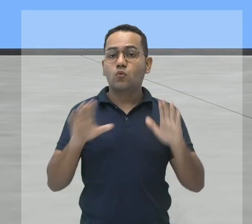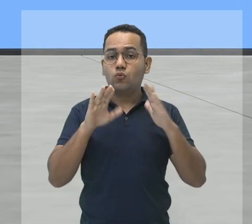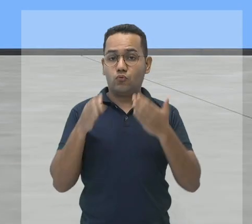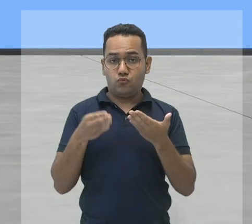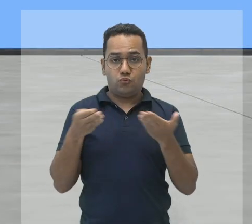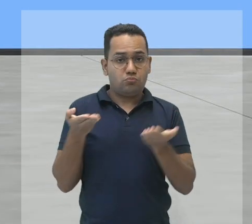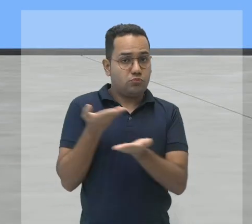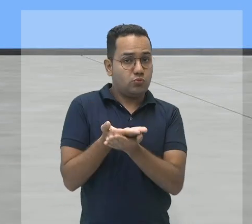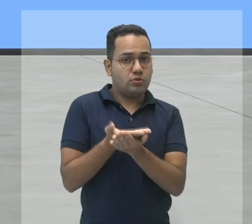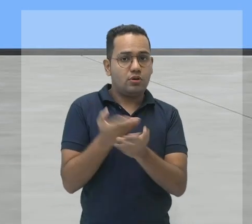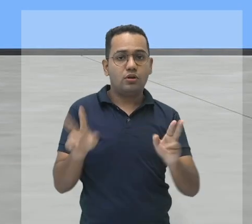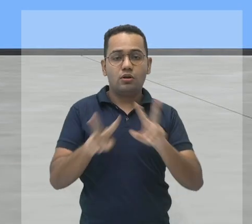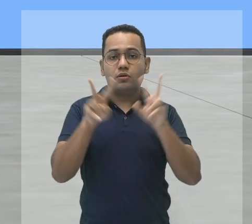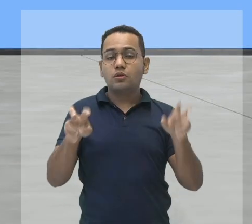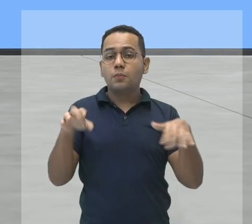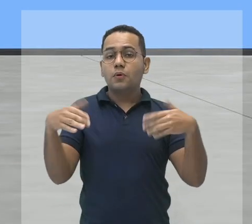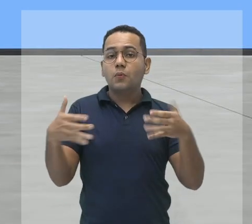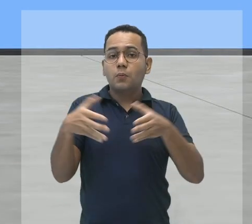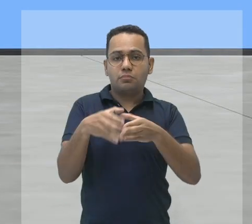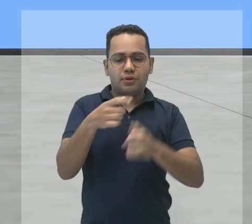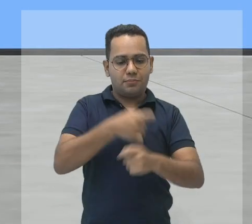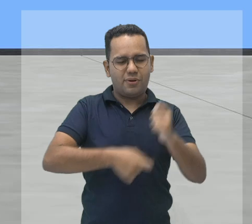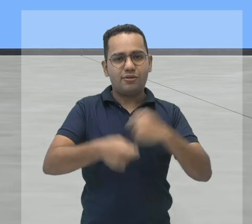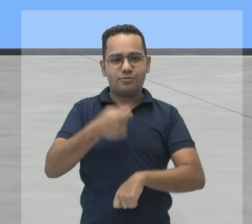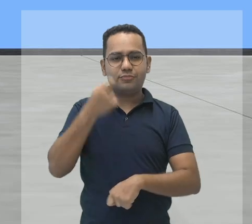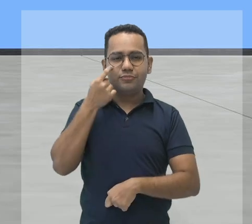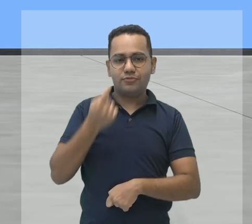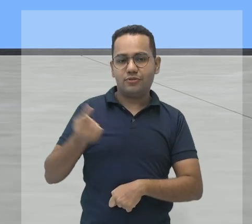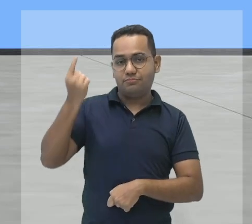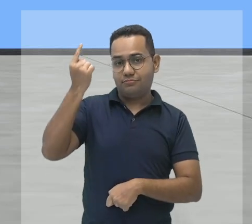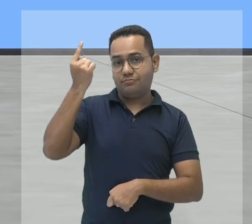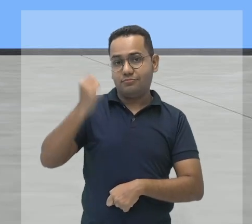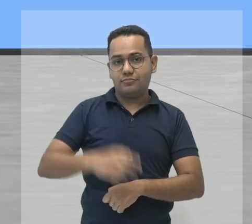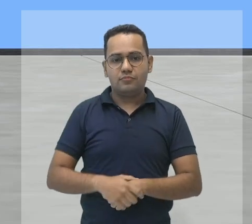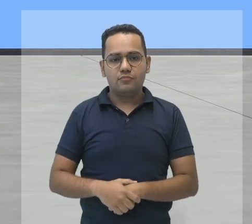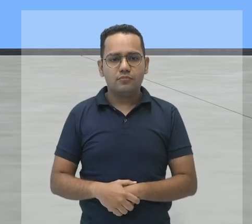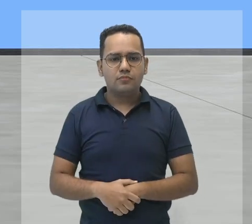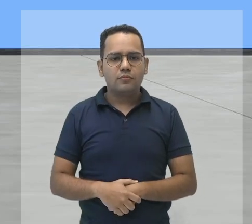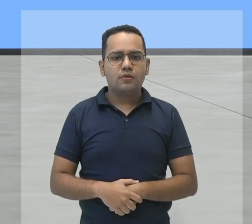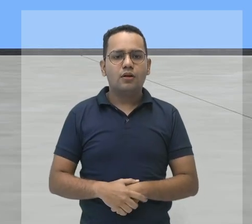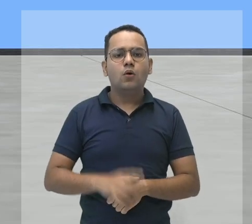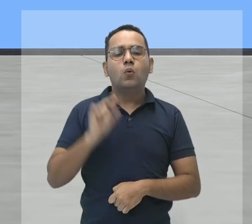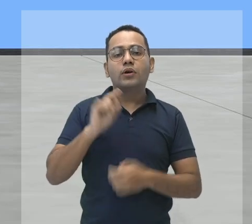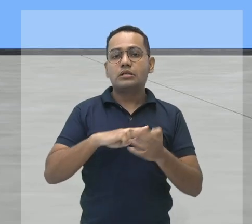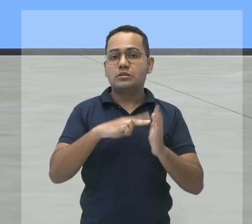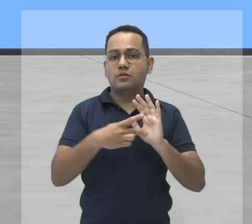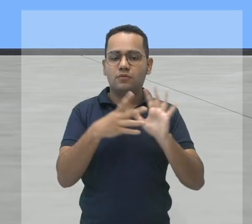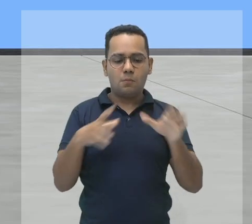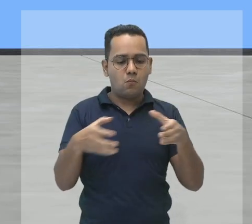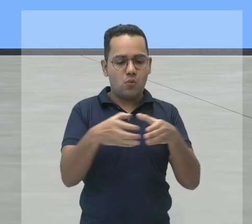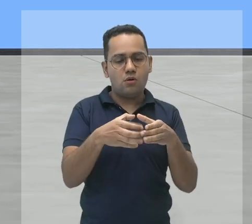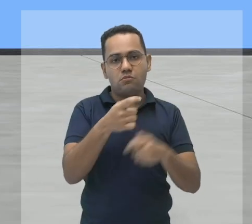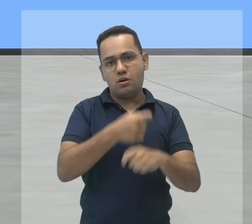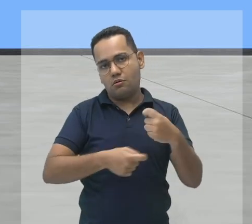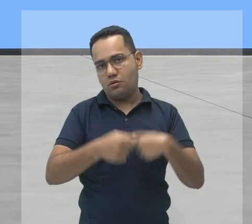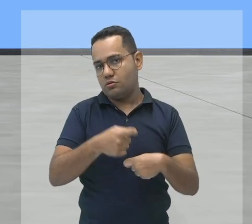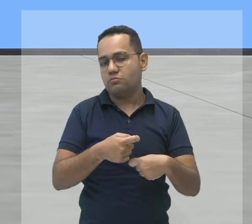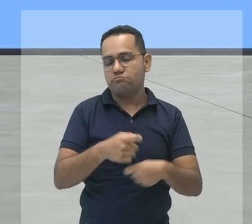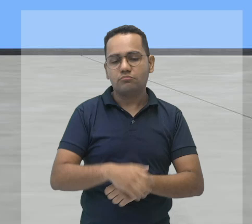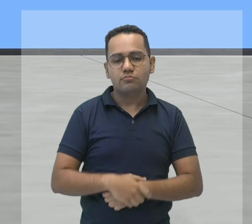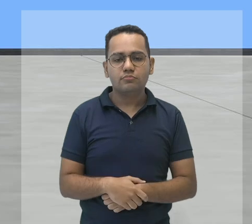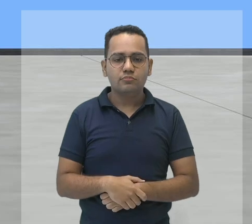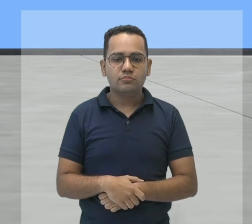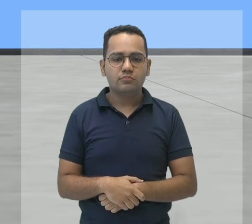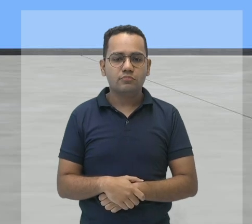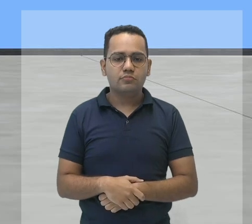Bem, nesta aula nós vamos falar sobre blocos econômicos, certo? Nós vamos definir o que é